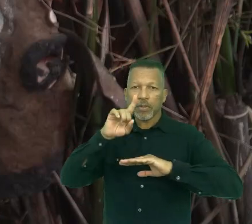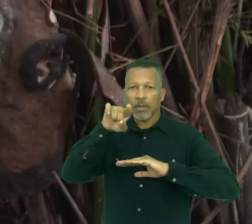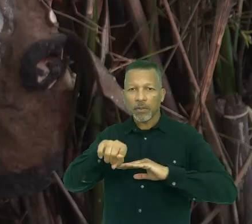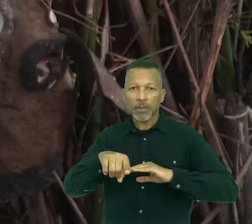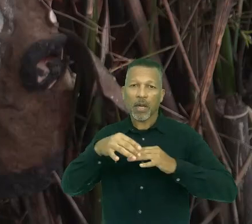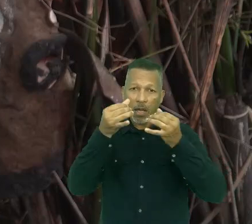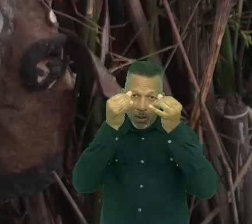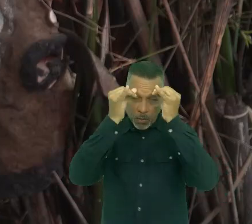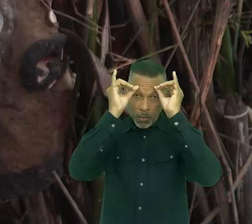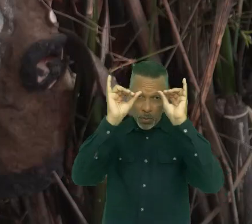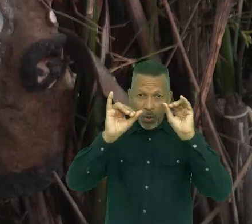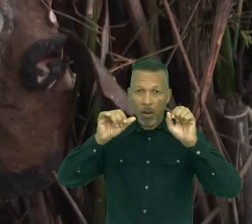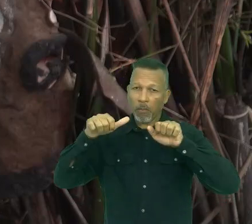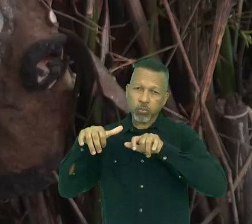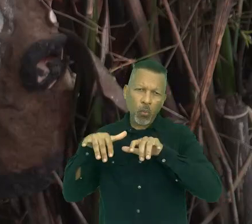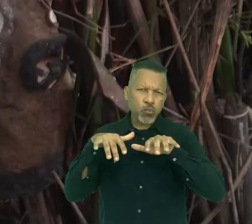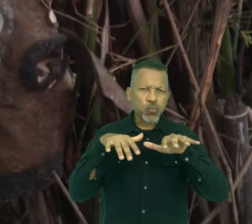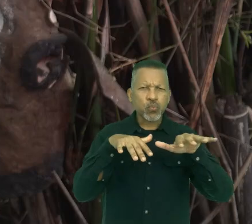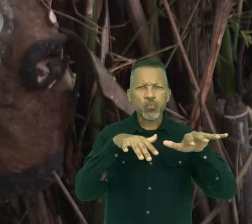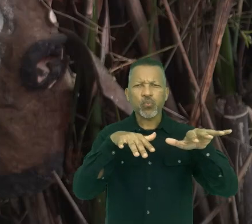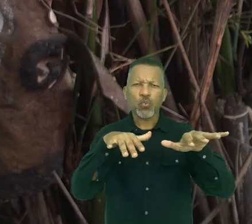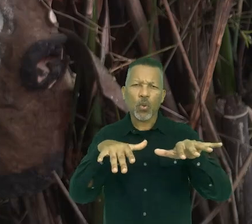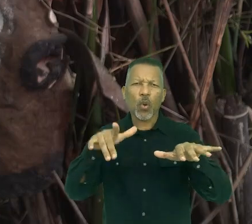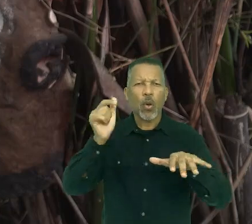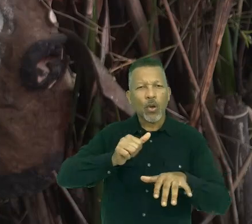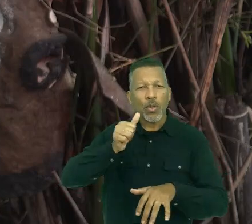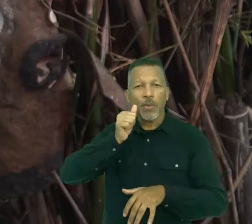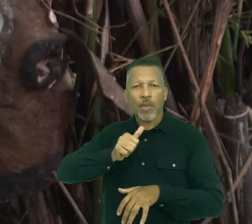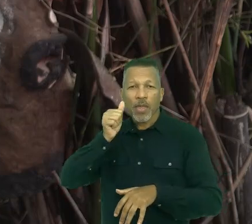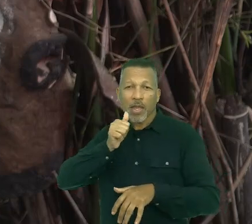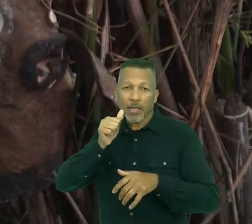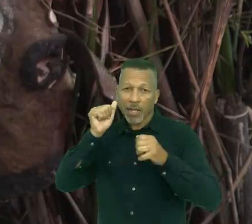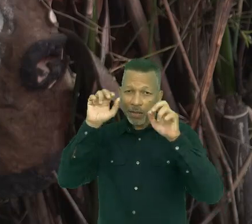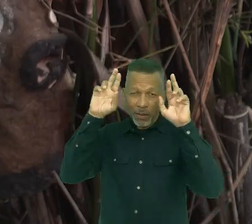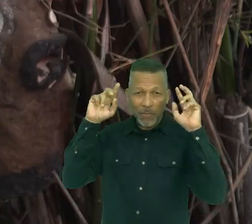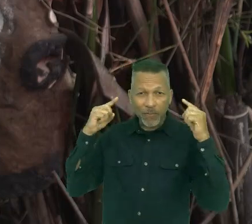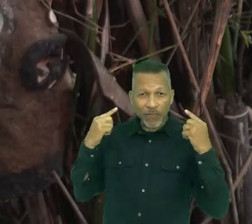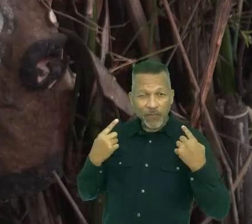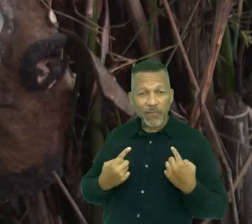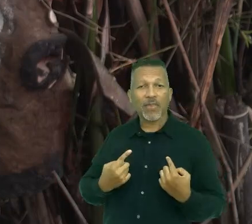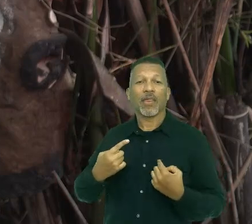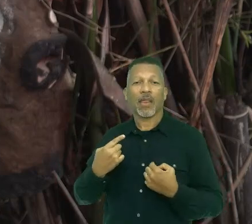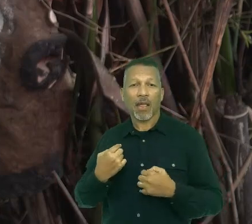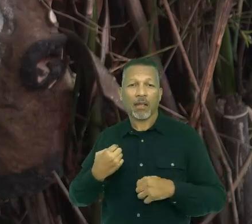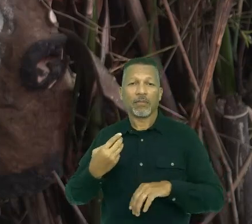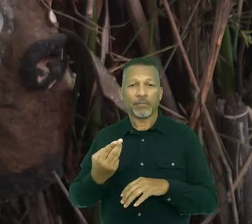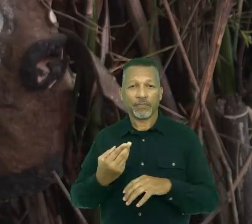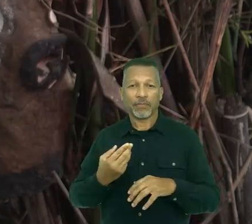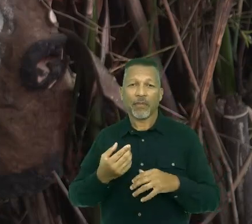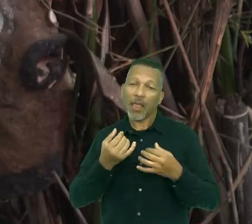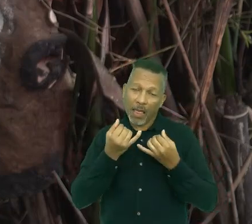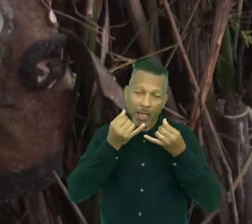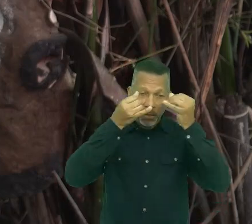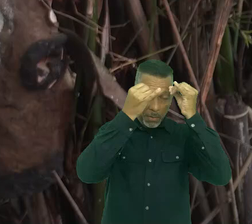boi, passa boiada, onde passa as moreninhas, do cabelo acacheado. Aí o pessoal gritava,